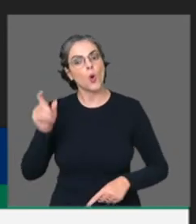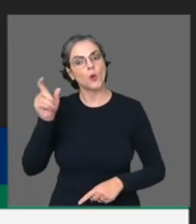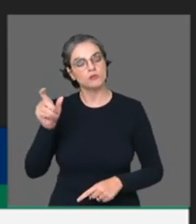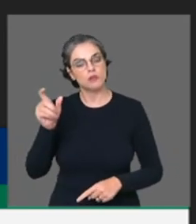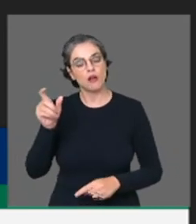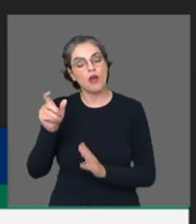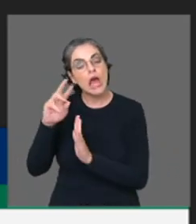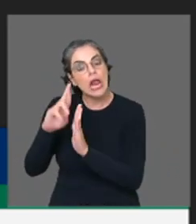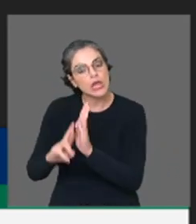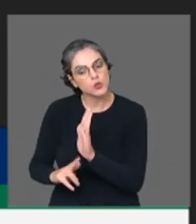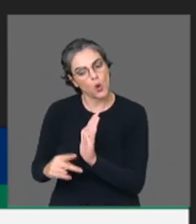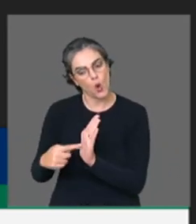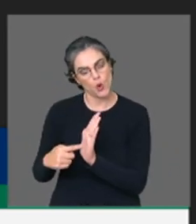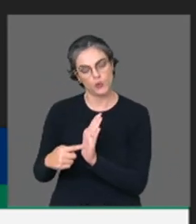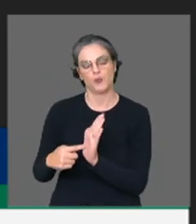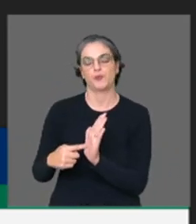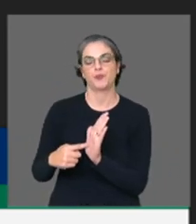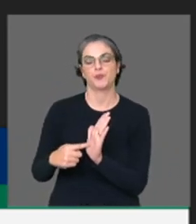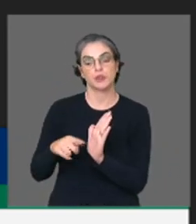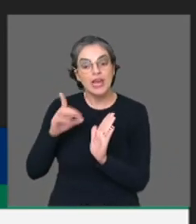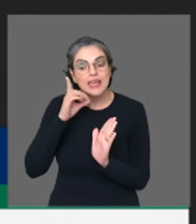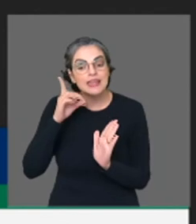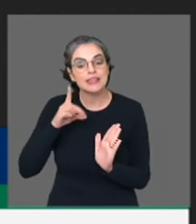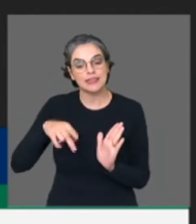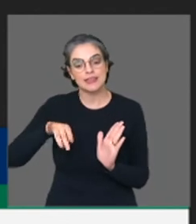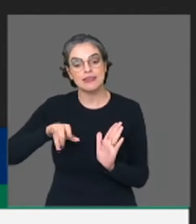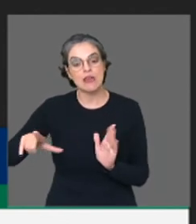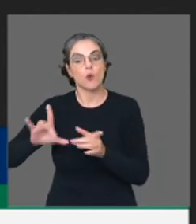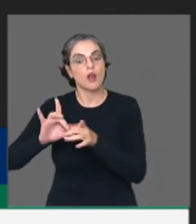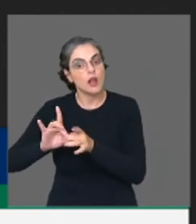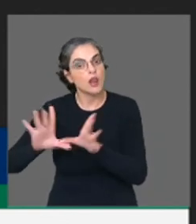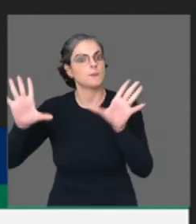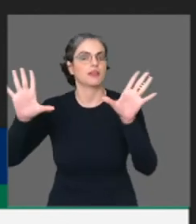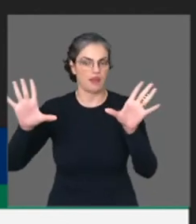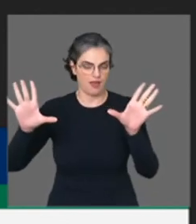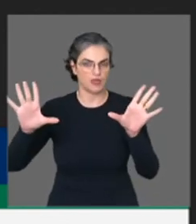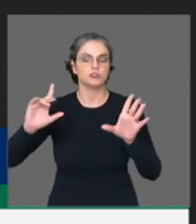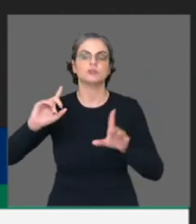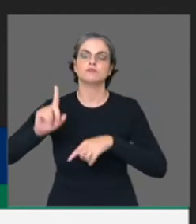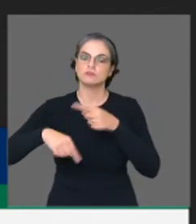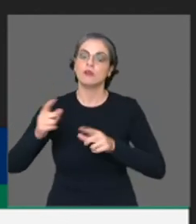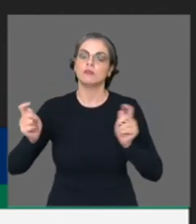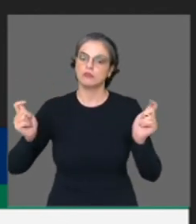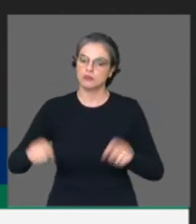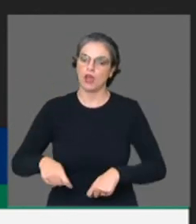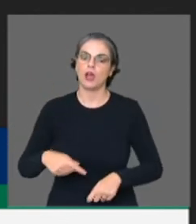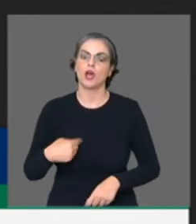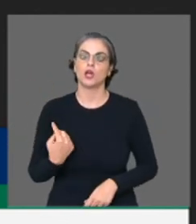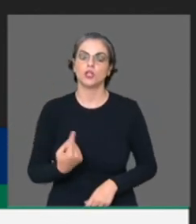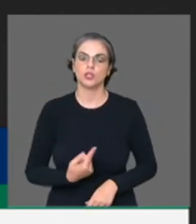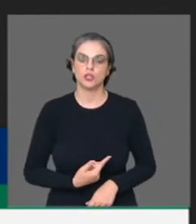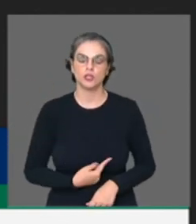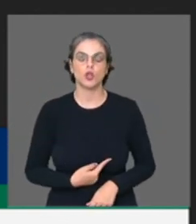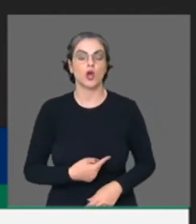colocado em liberdade, estaremos nós, nobres colegas, avocando